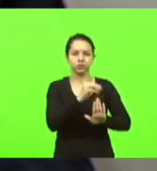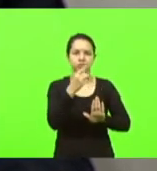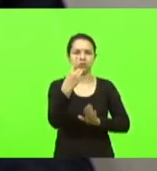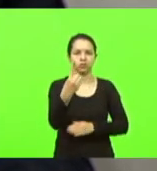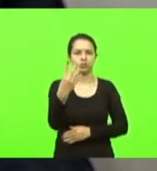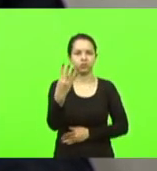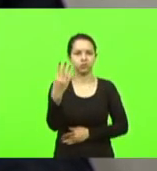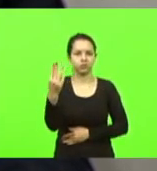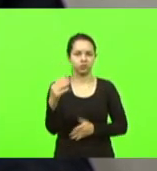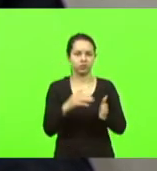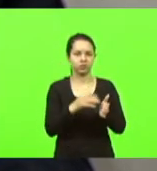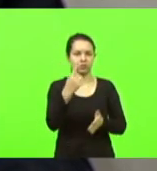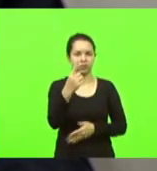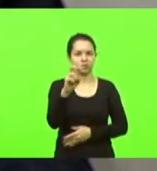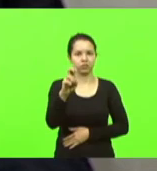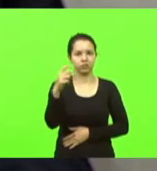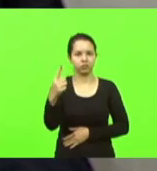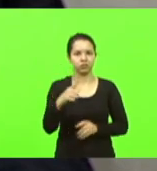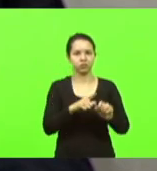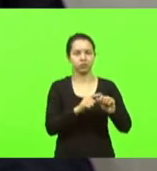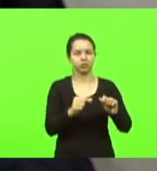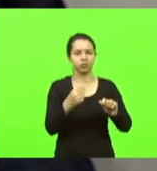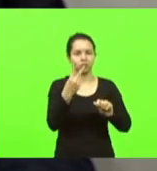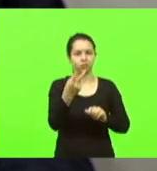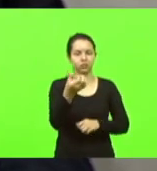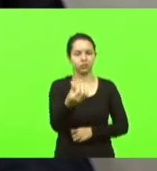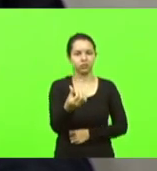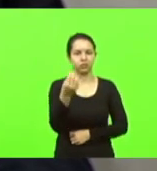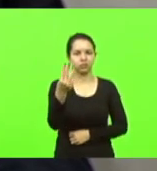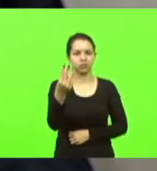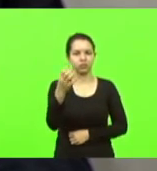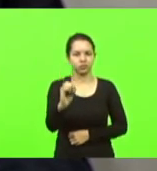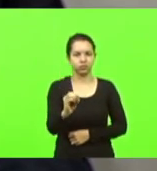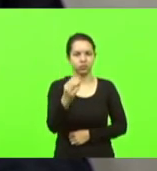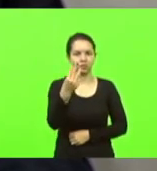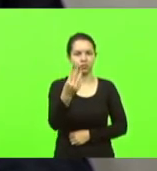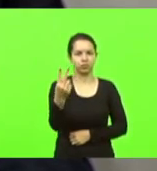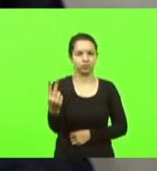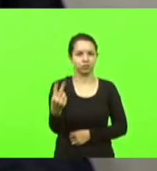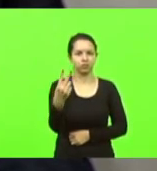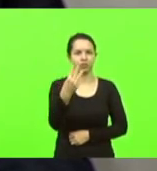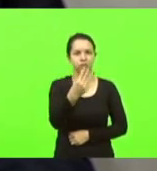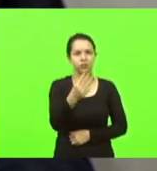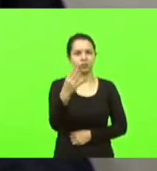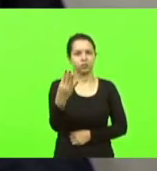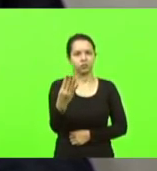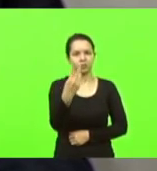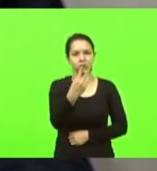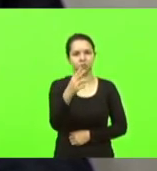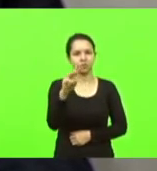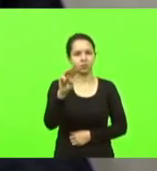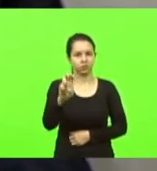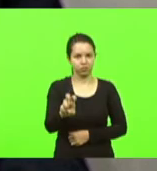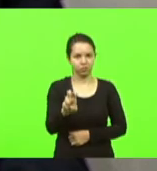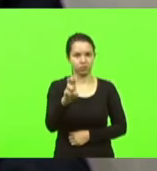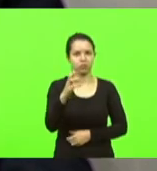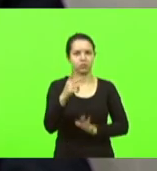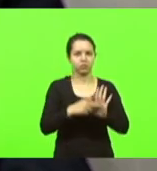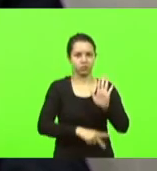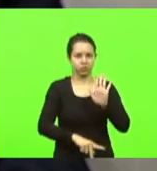a151 aos artigos 26 30 32 34 35 do projeto original